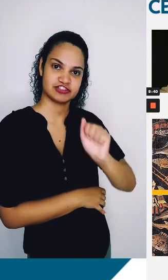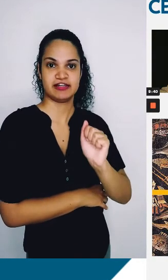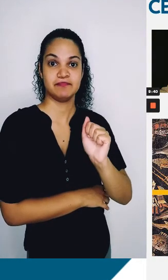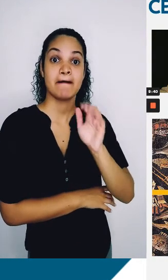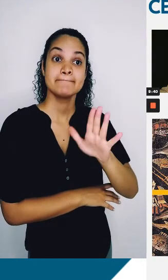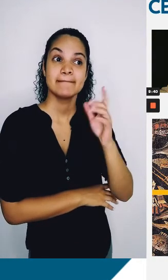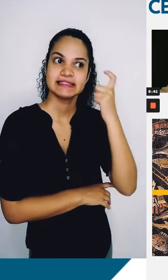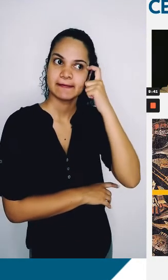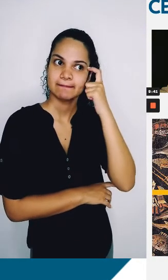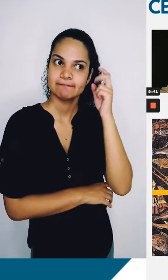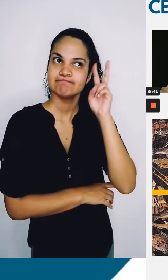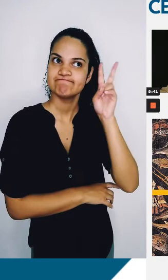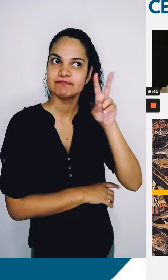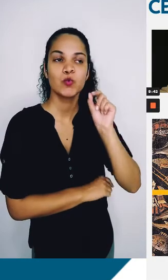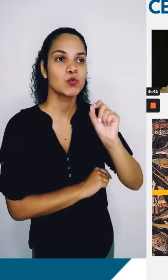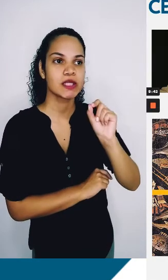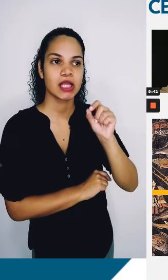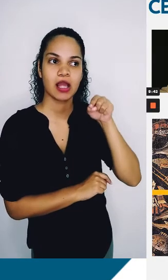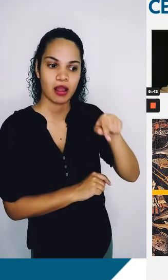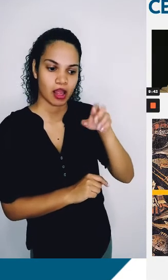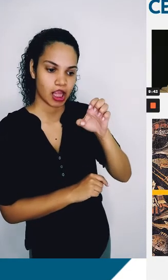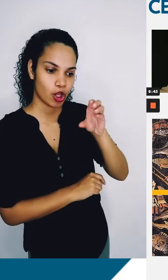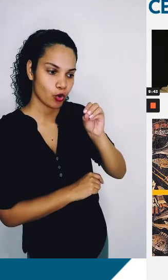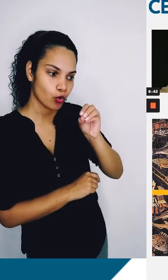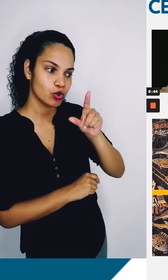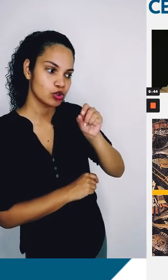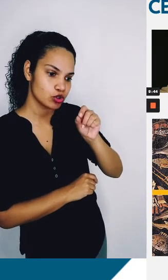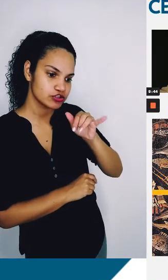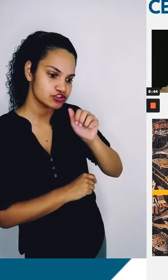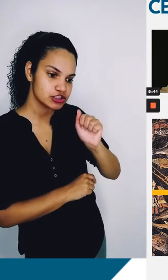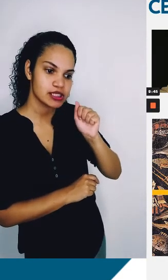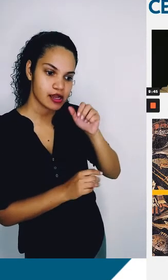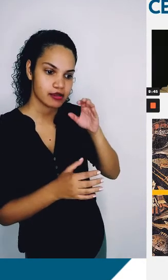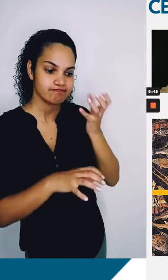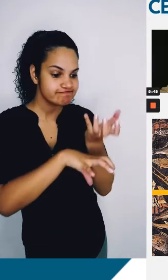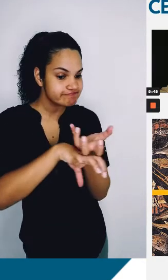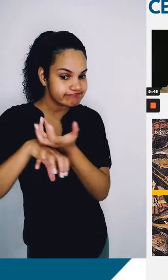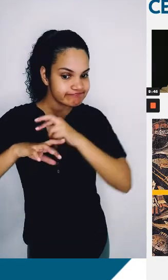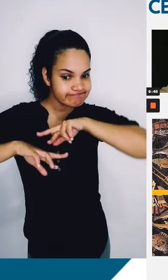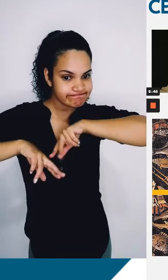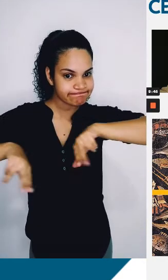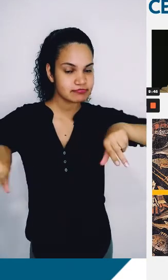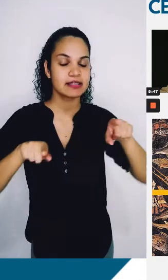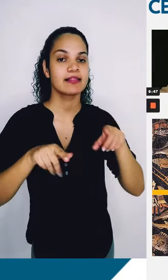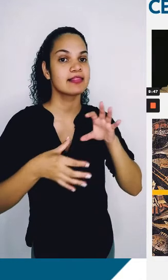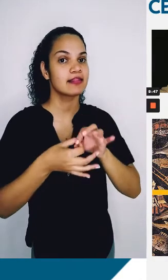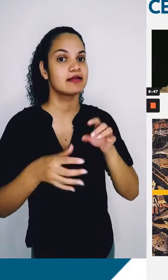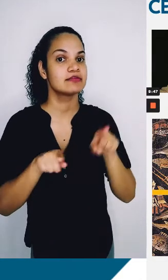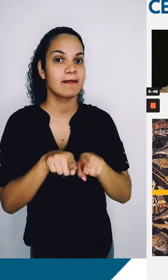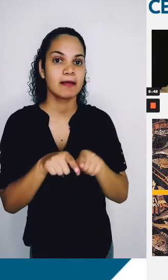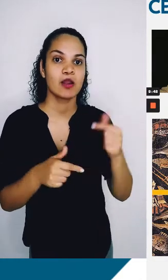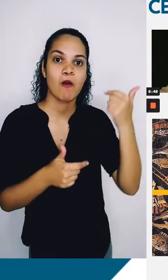termos no horizonte a percepção que os estudos de ecologia são interdisciplinares e